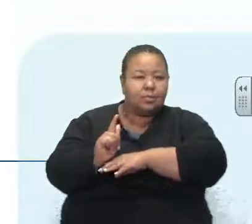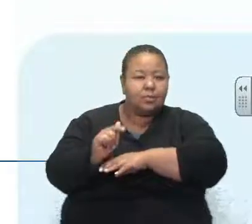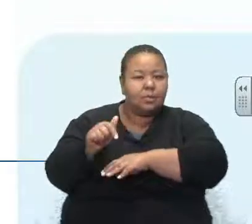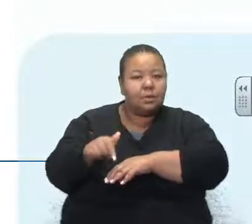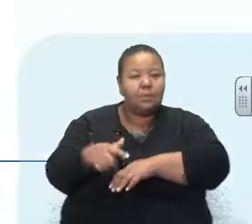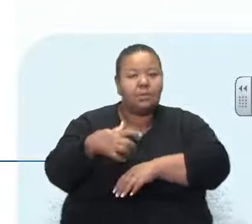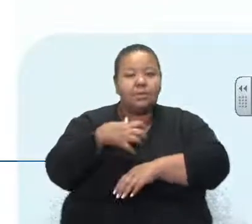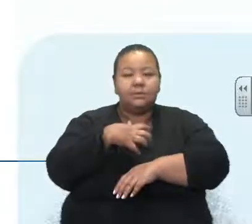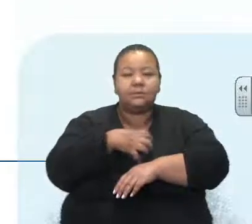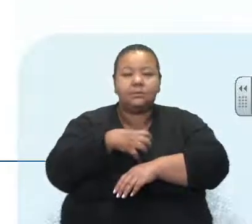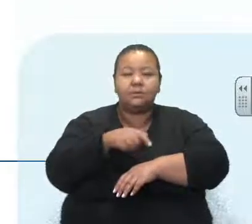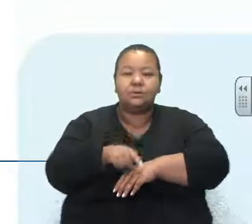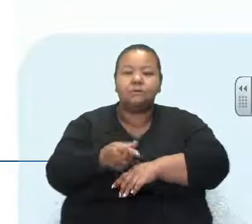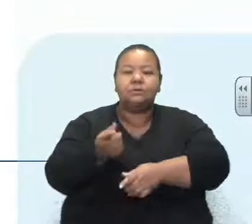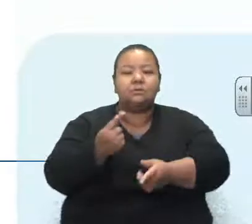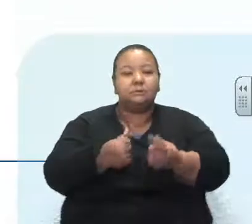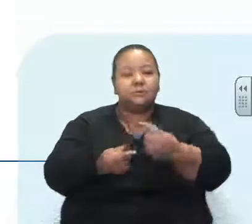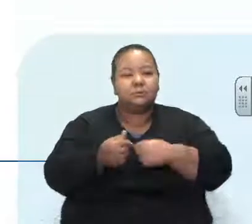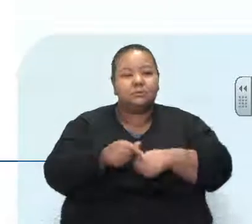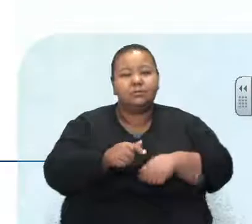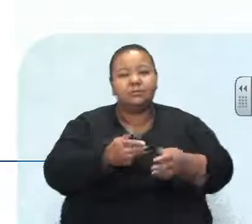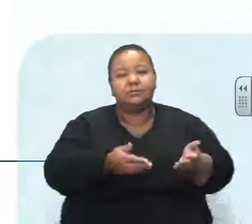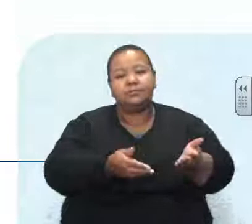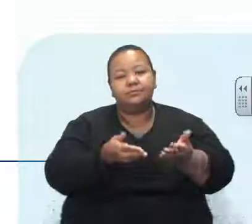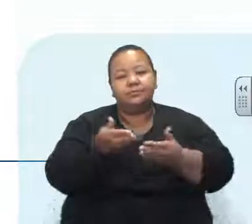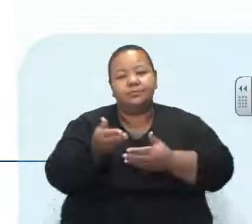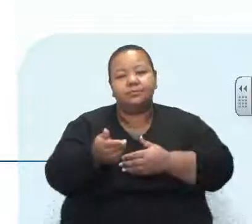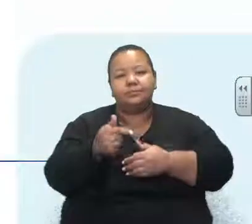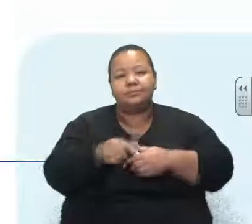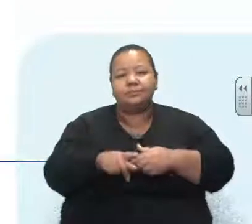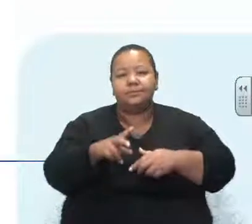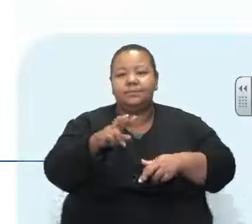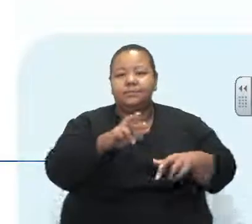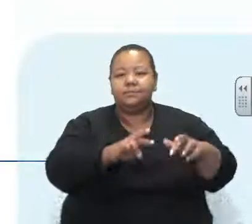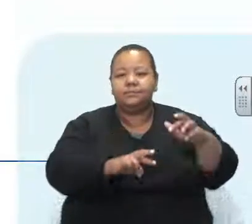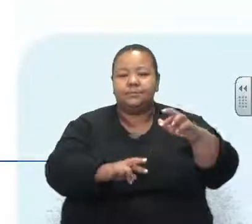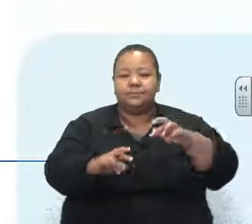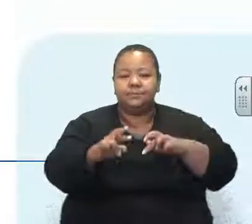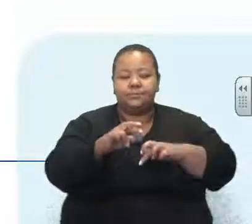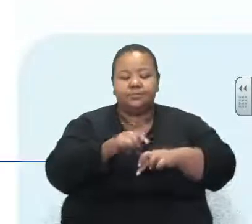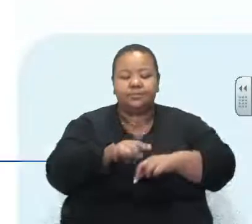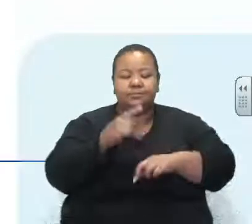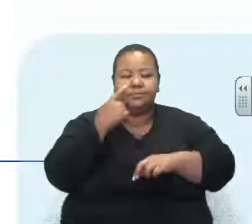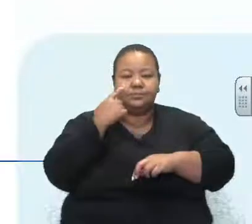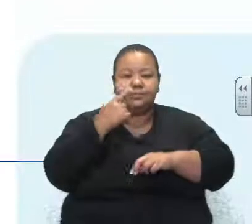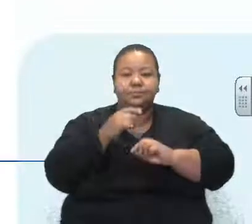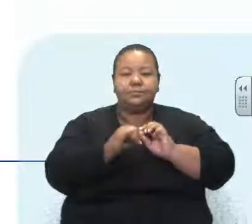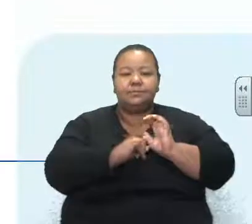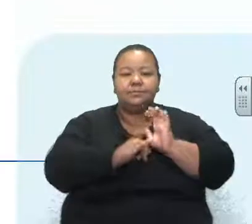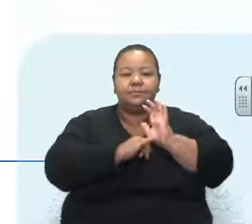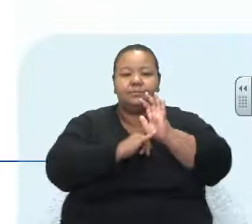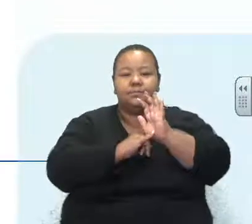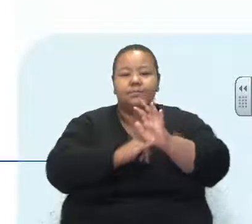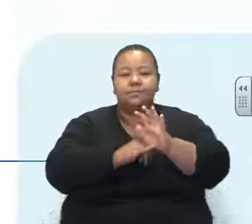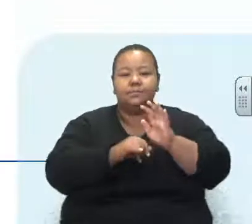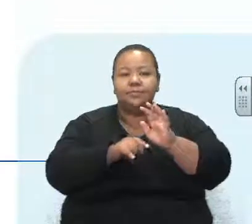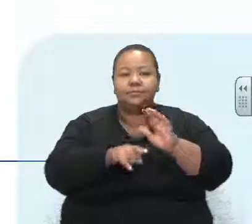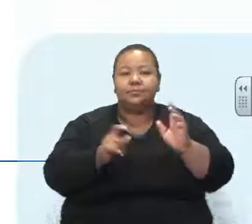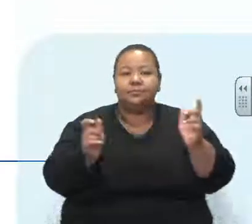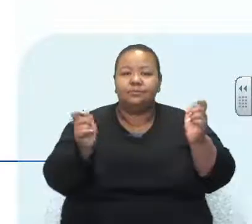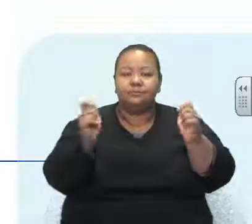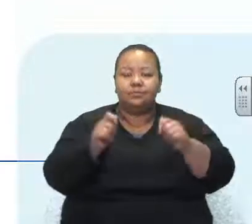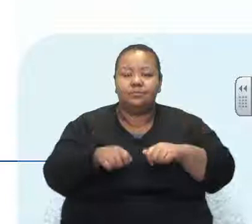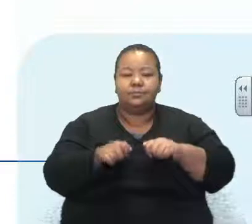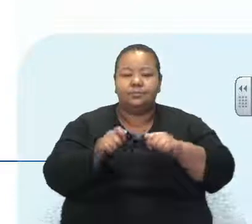de administração que ele vai fazer as análises. E aí nós temos os indicadores de